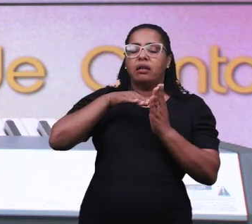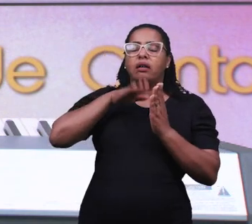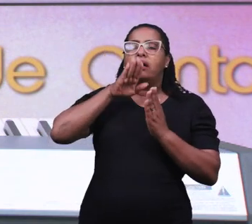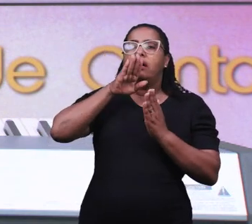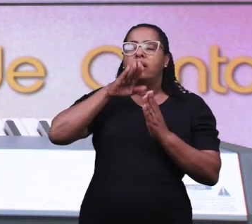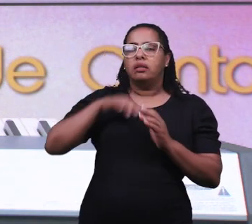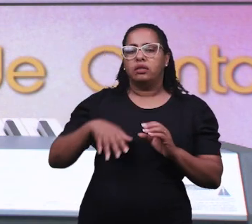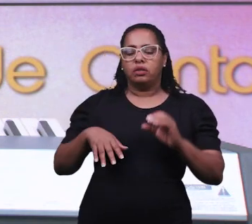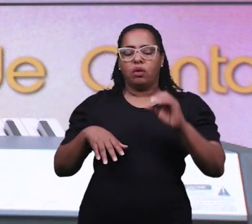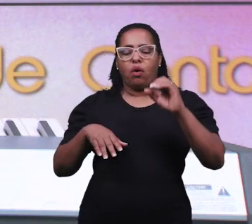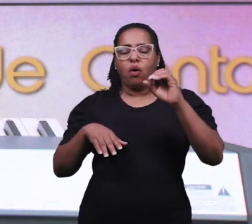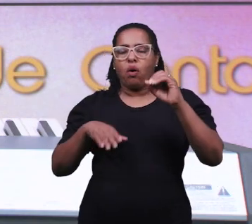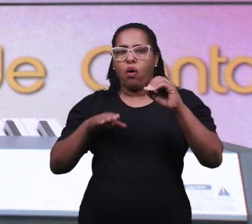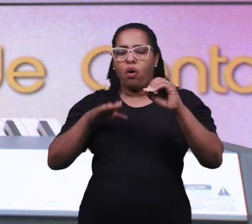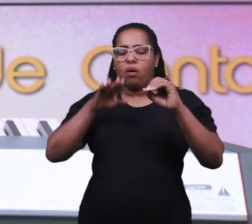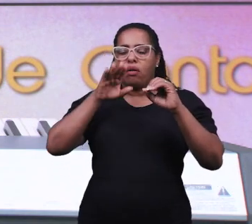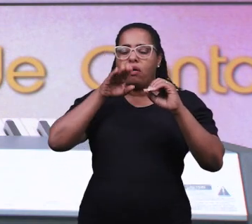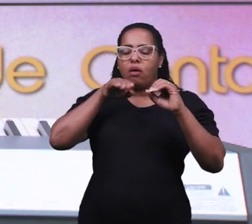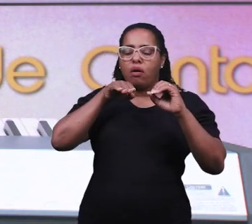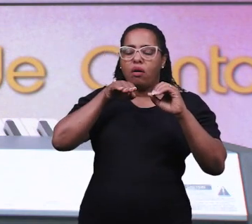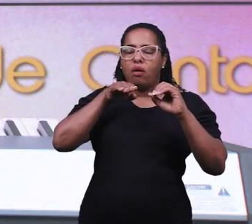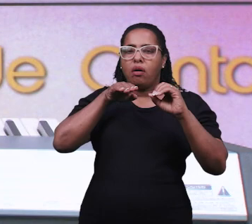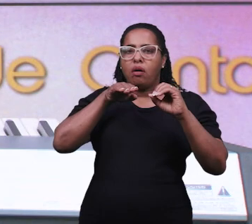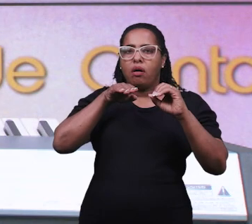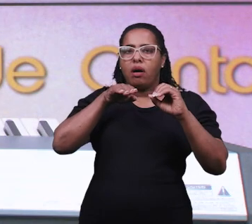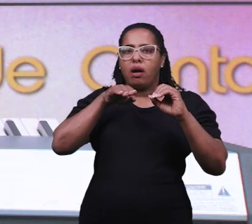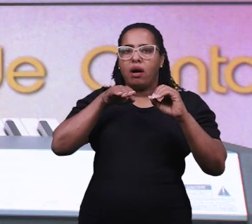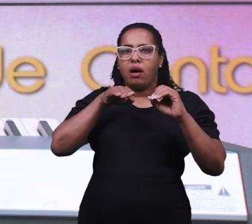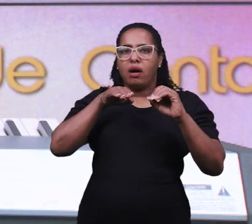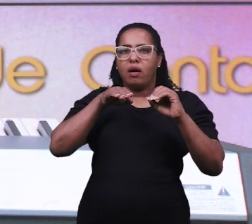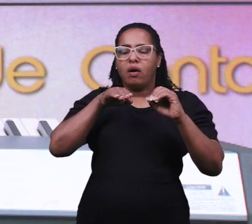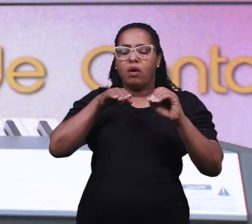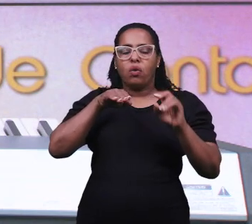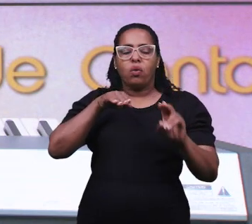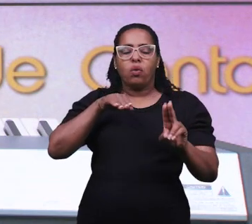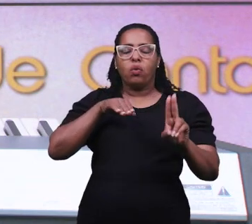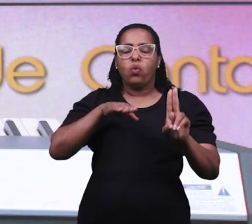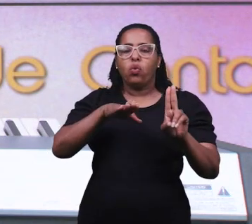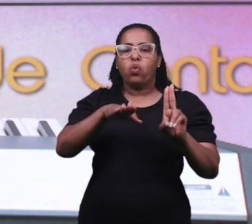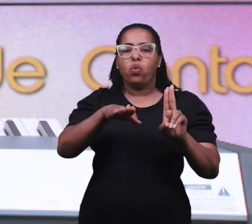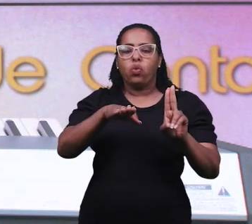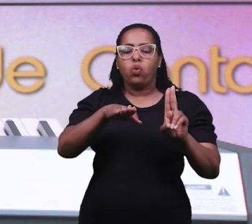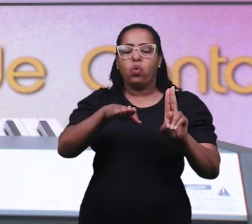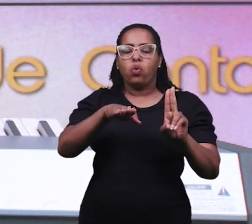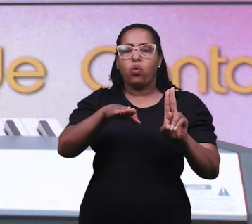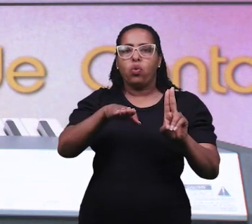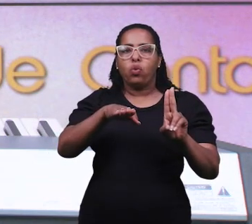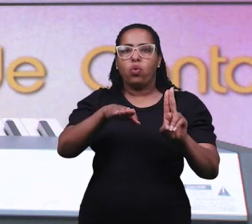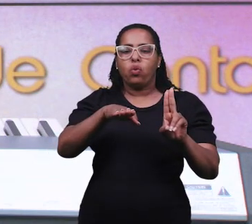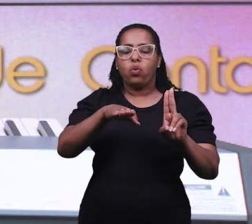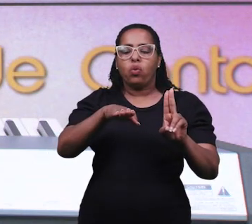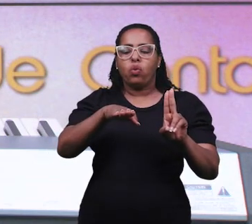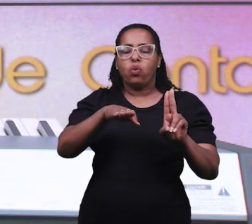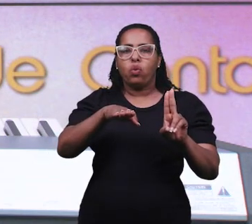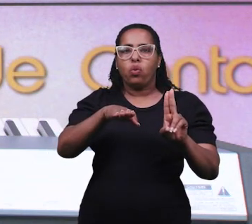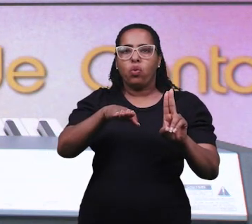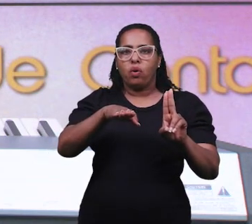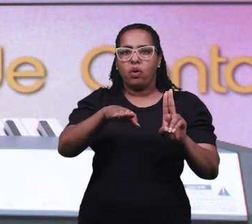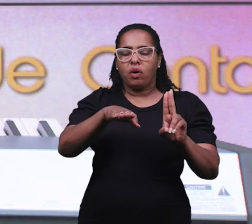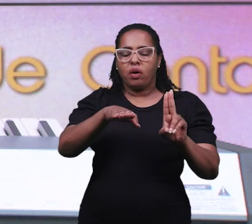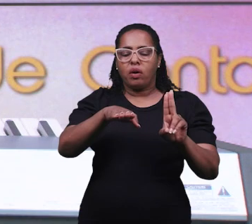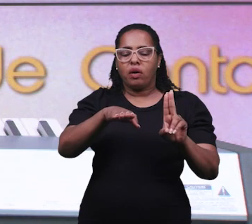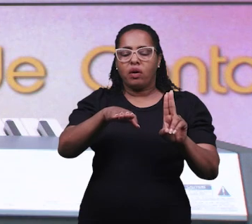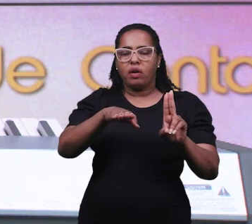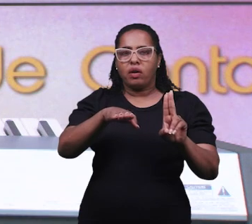Se eu falo O, minha língua está mais abaixada. Se eu falo U, ela está relaxada,